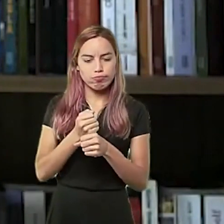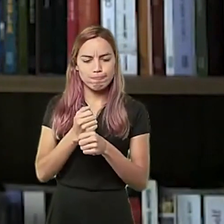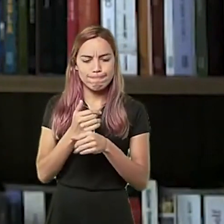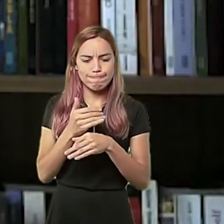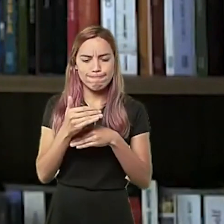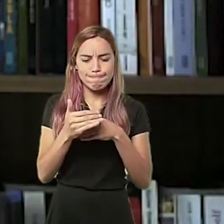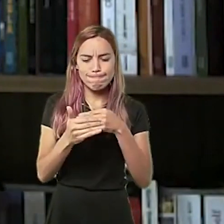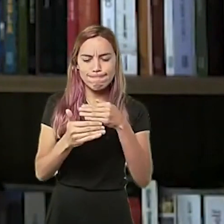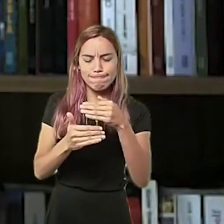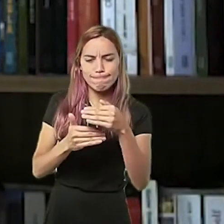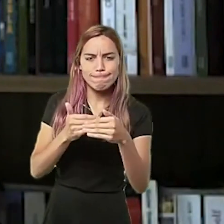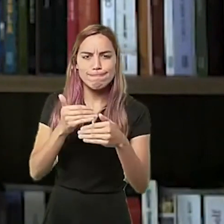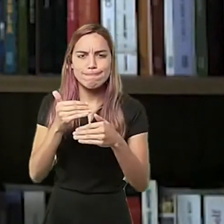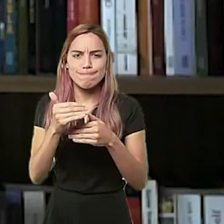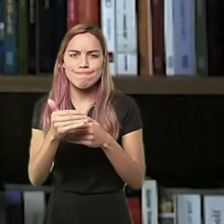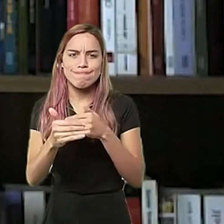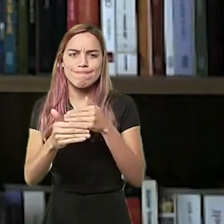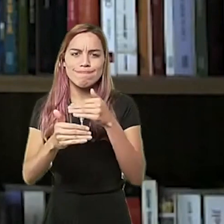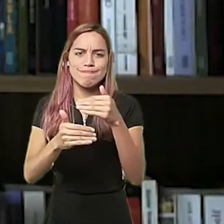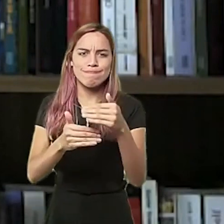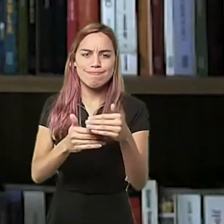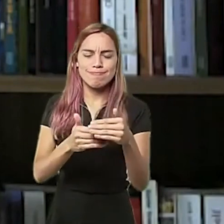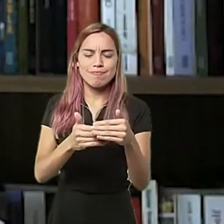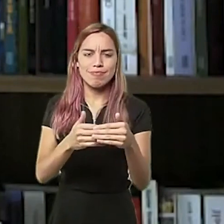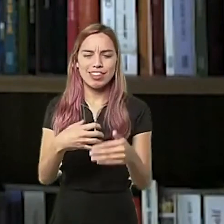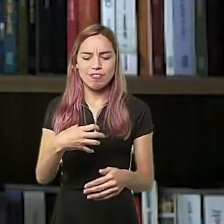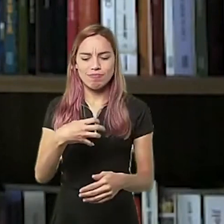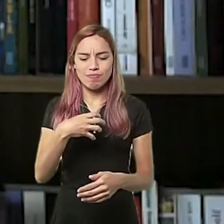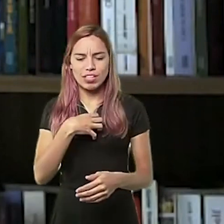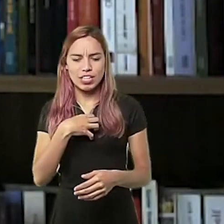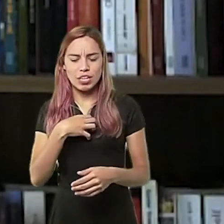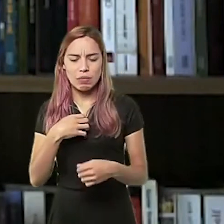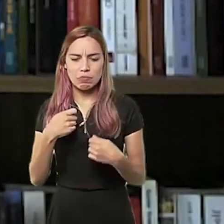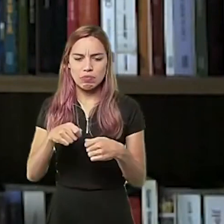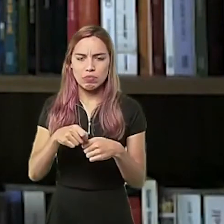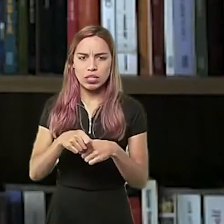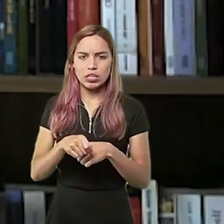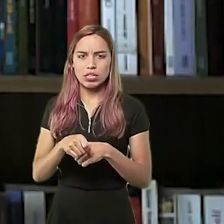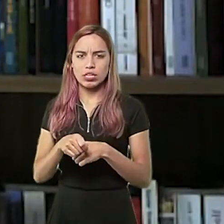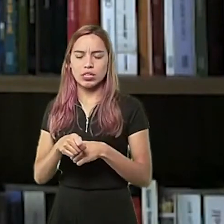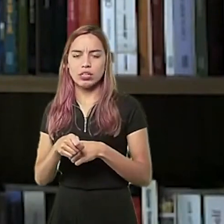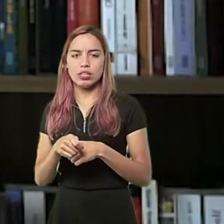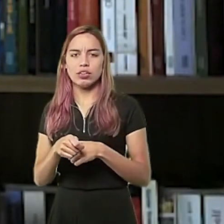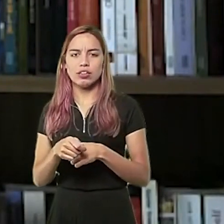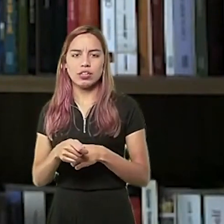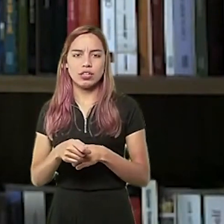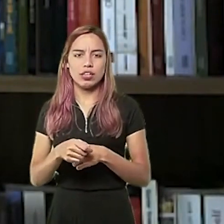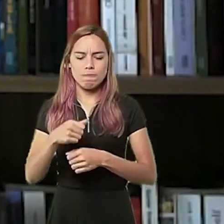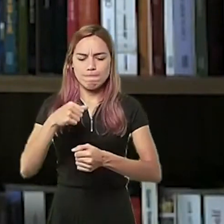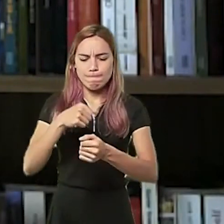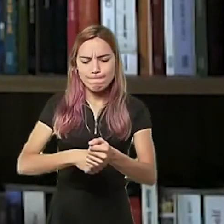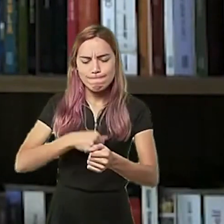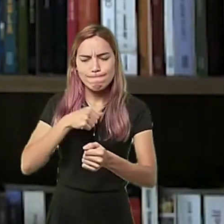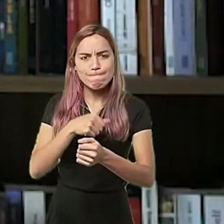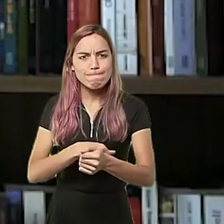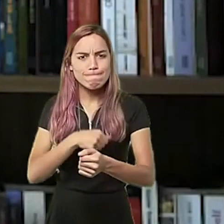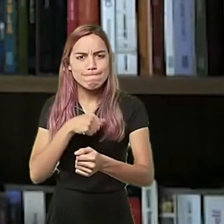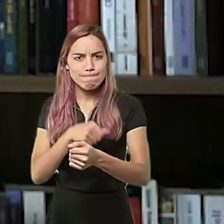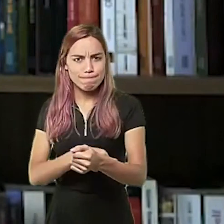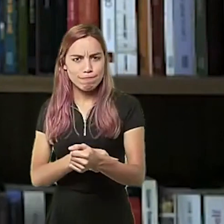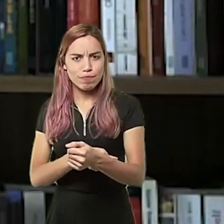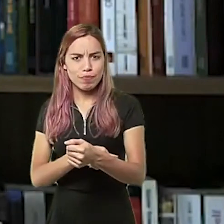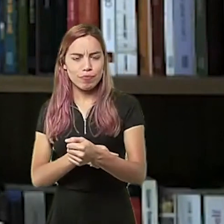que demanda muita energia da gente, muita energia. Eu tinha dedicado à escrita